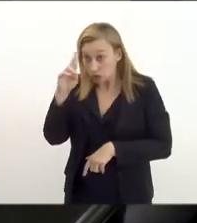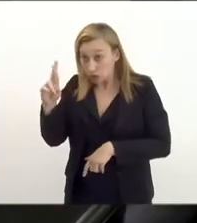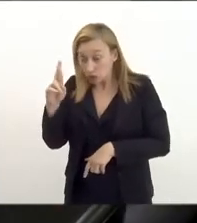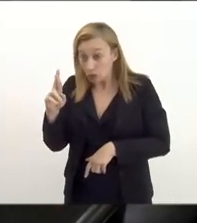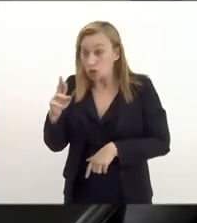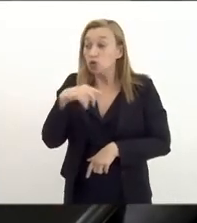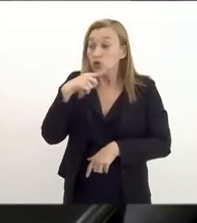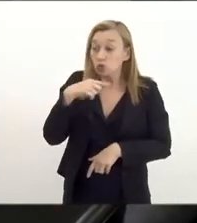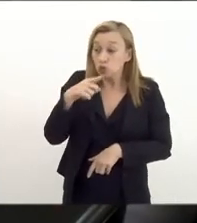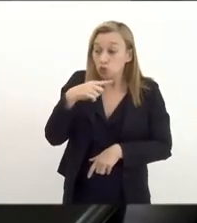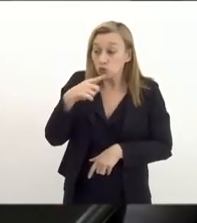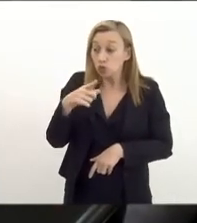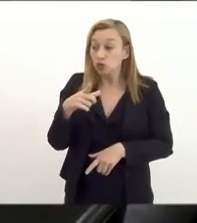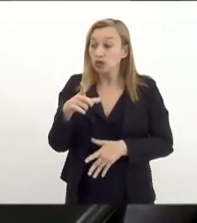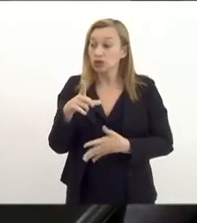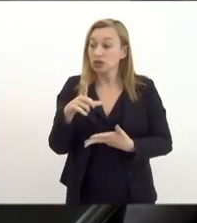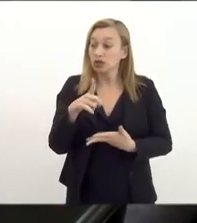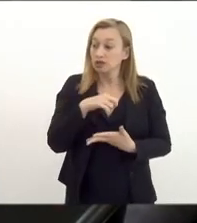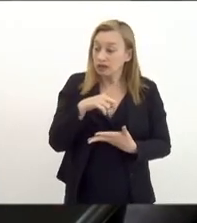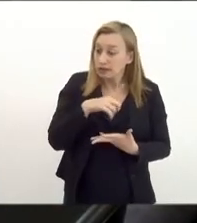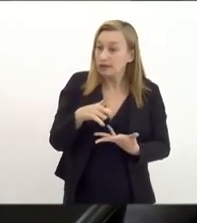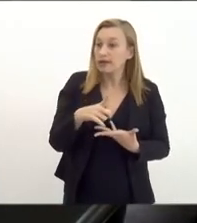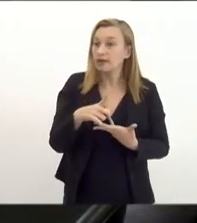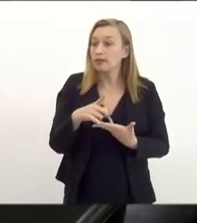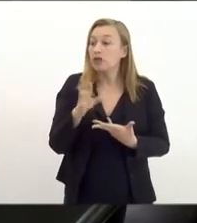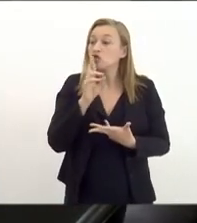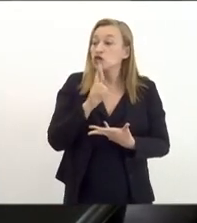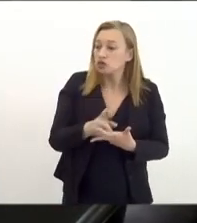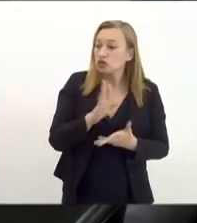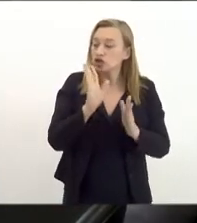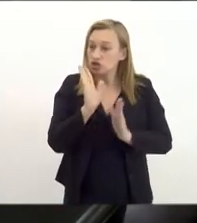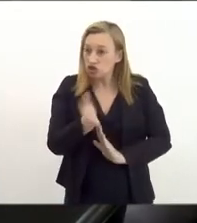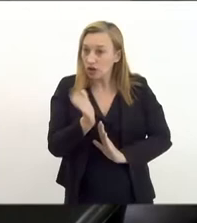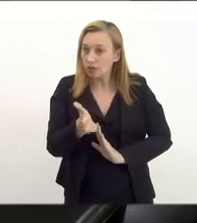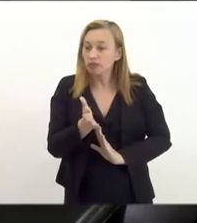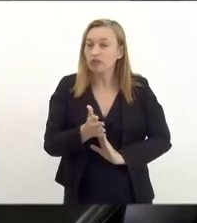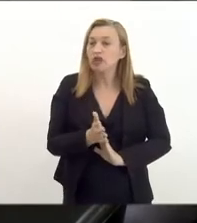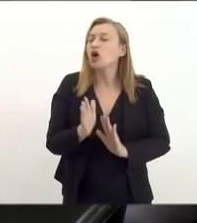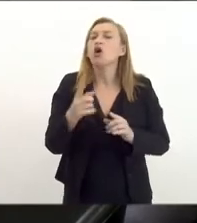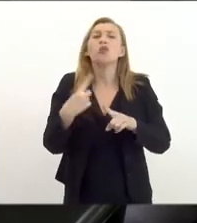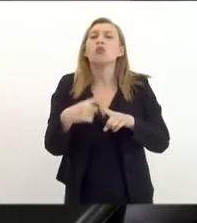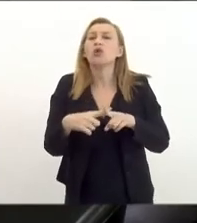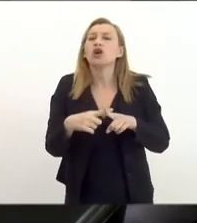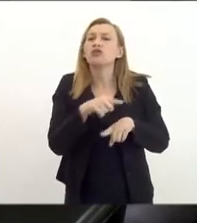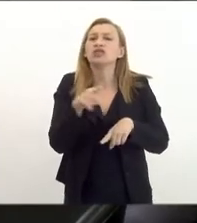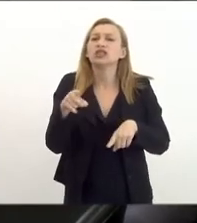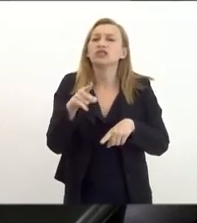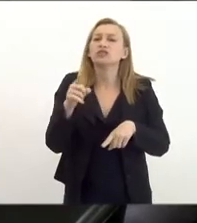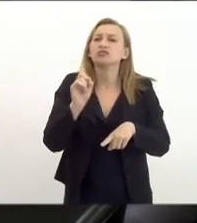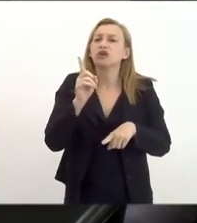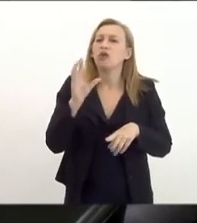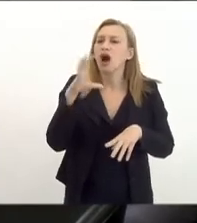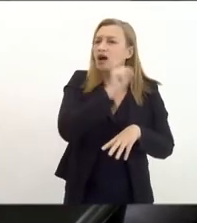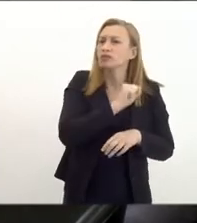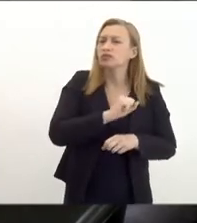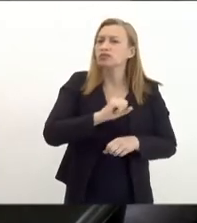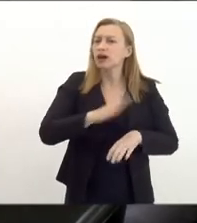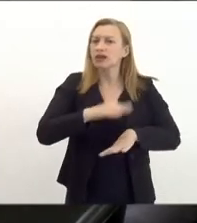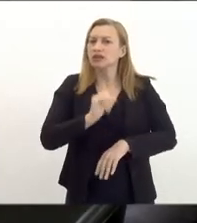aí uma das dúvidas poderiam citar e eu já já respondo aqui tá Então porque que vocês não são mais rápidos